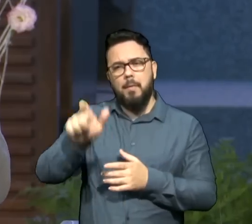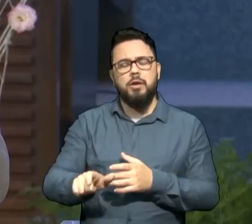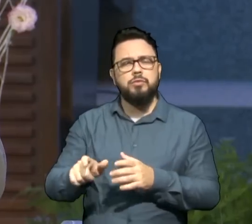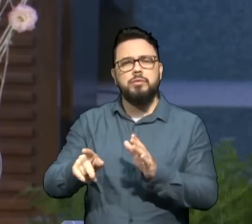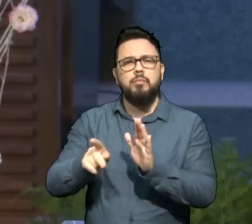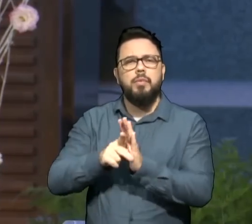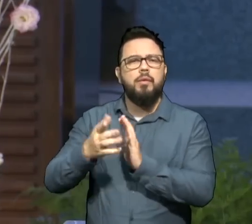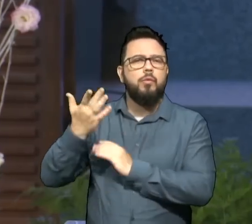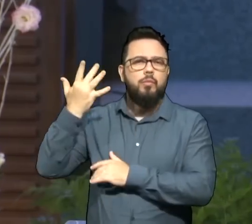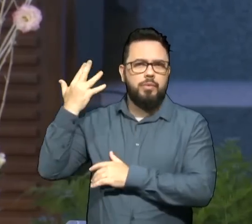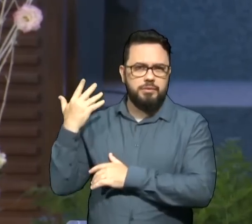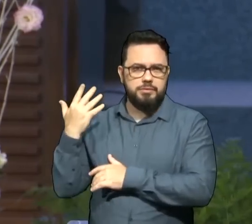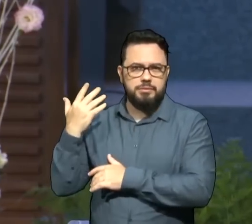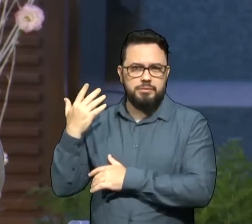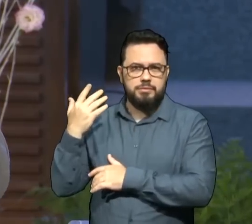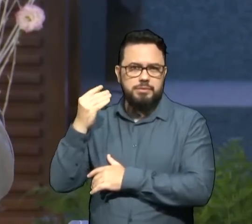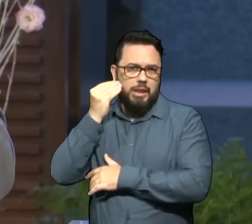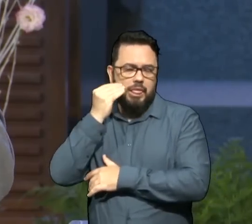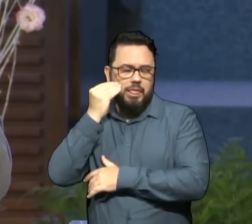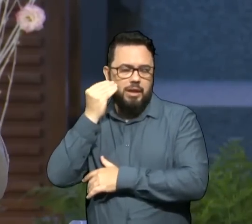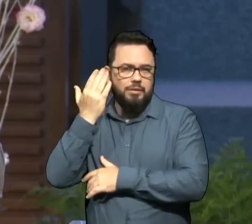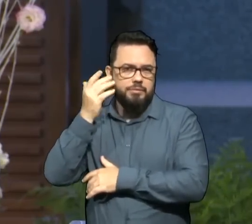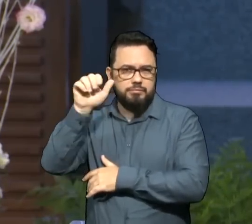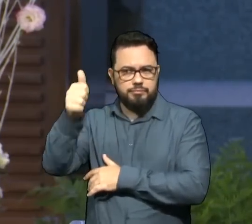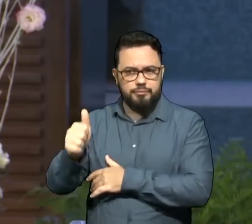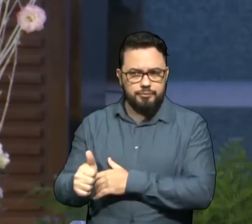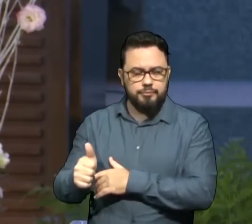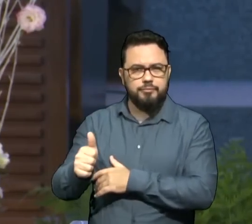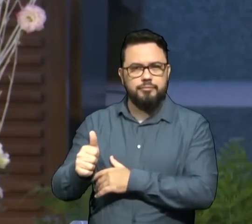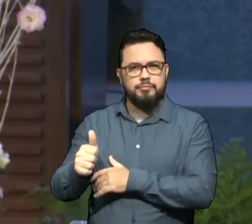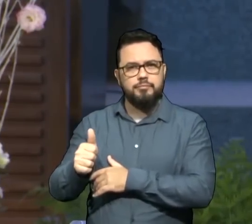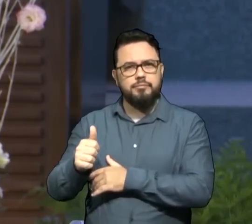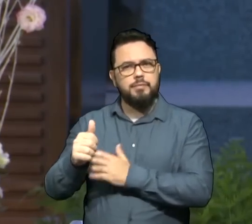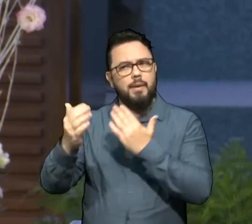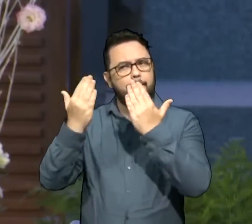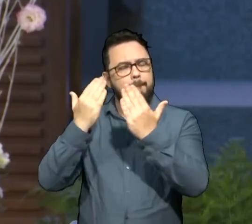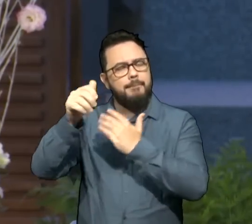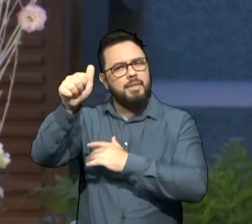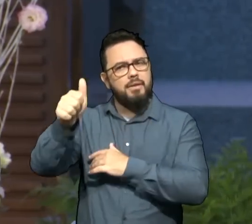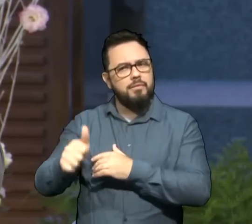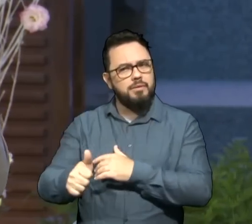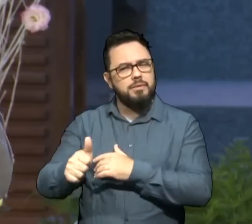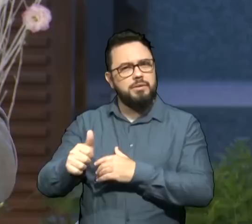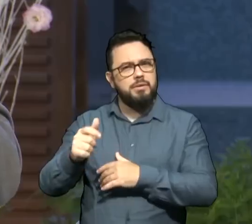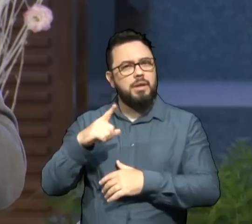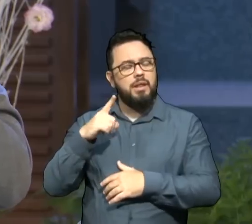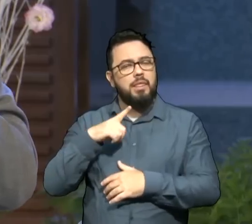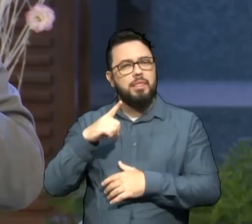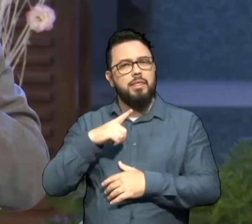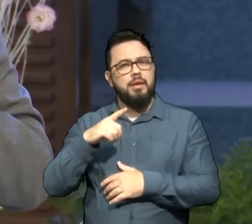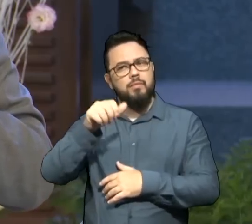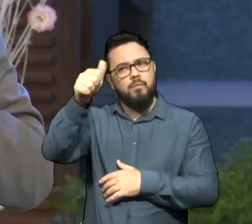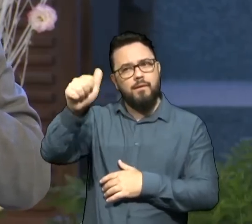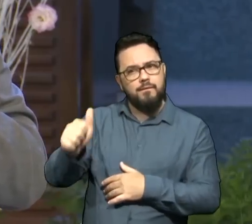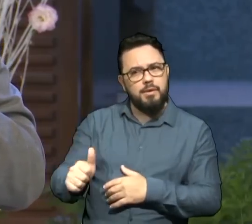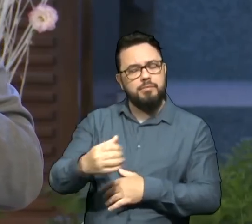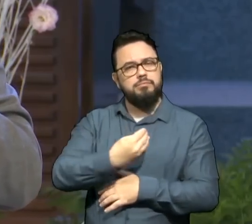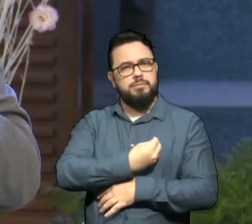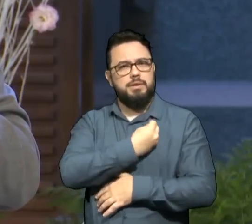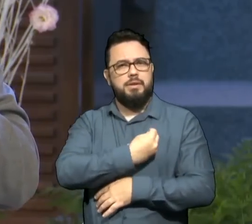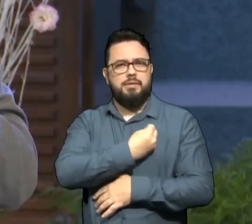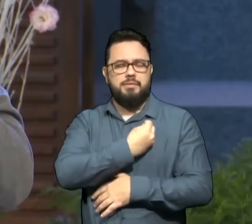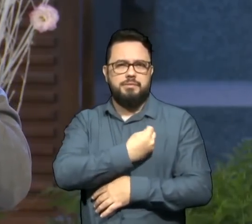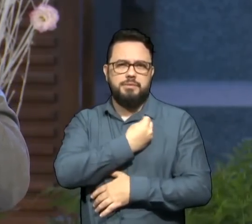daquilo que nós recuperamos dele ou dela ou seja fazendo essa análise psicológica nós temos uma psicobiografia uma